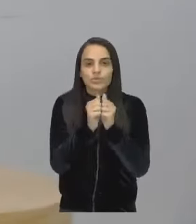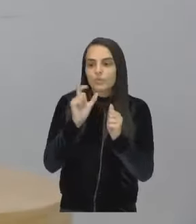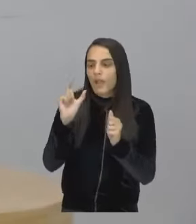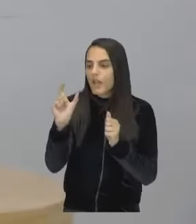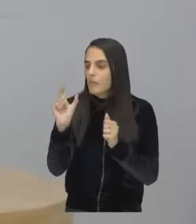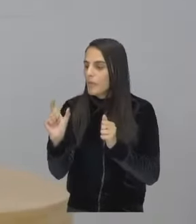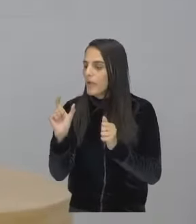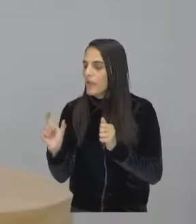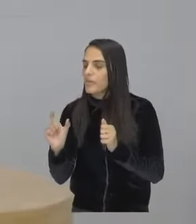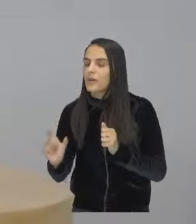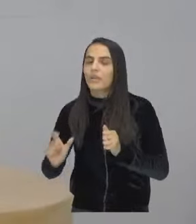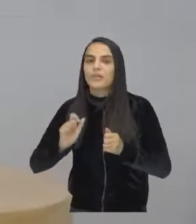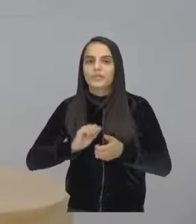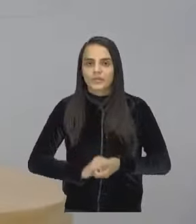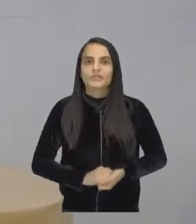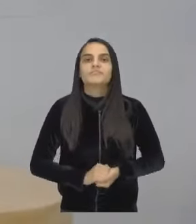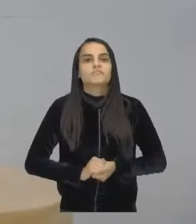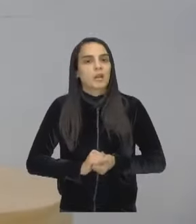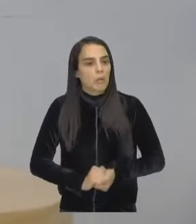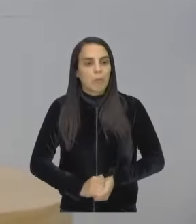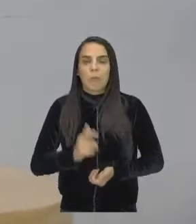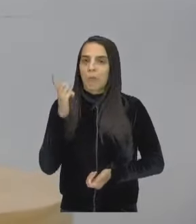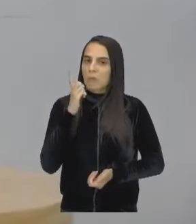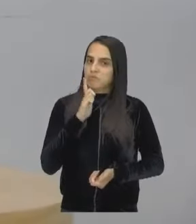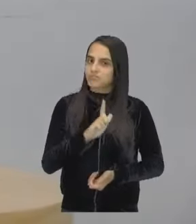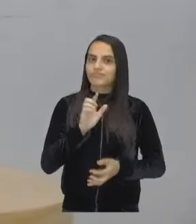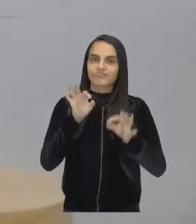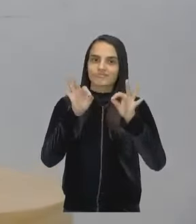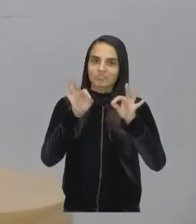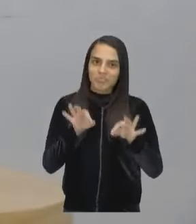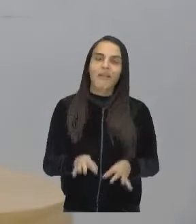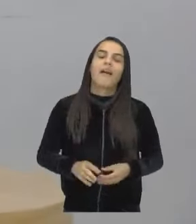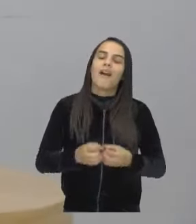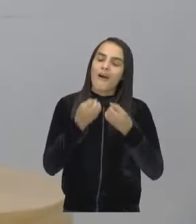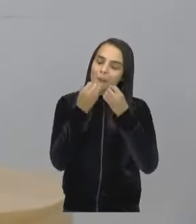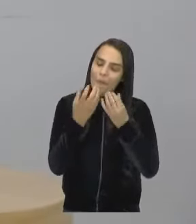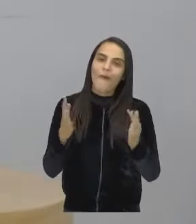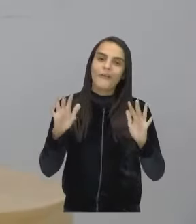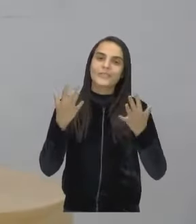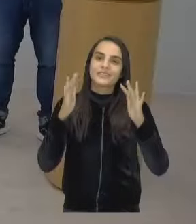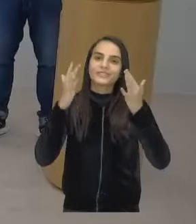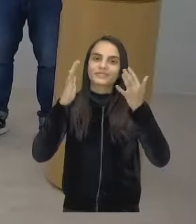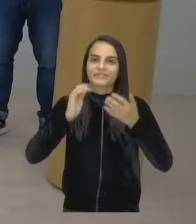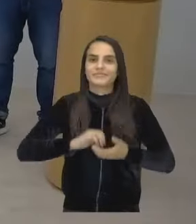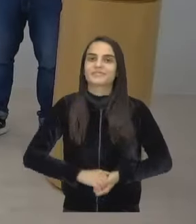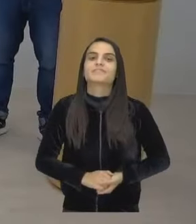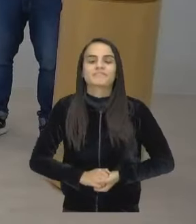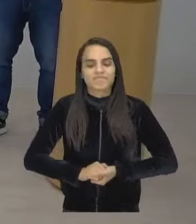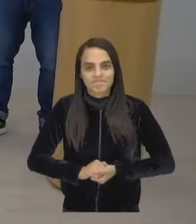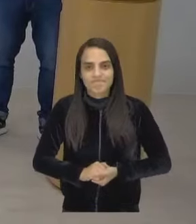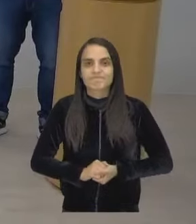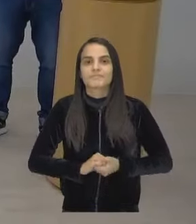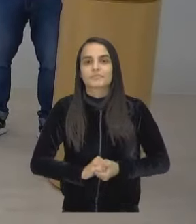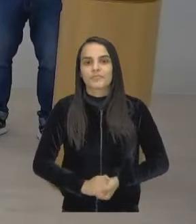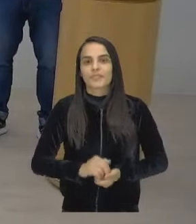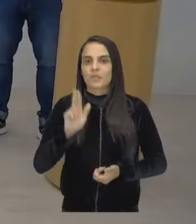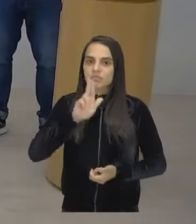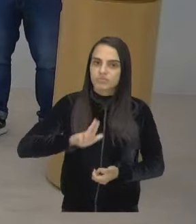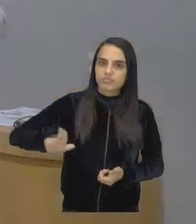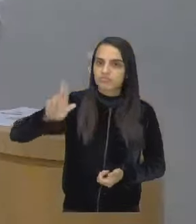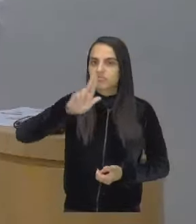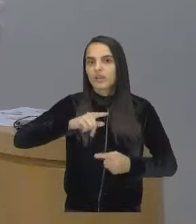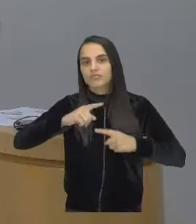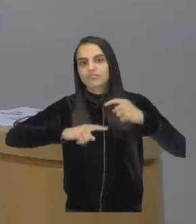no Meet, uhum. E funcionou super bem. Que bom, Denise, a gente fica feliz. A ideia é justamente essa, né? Usar aí como material